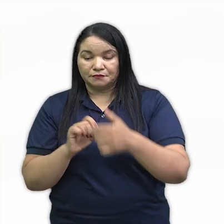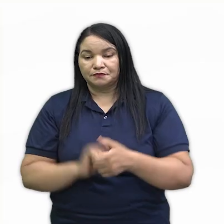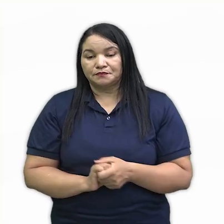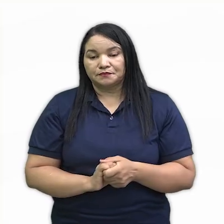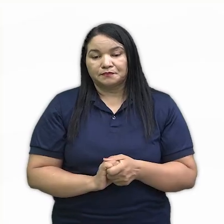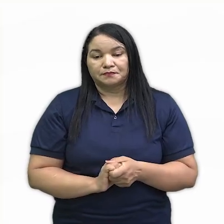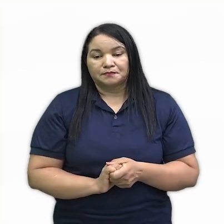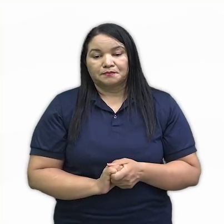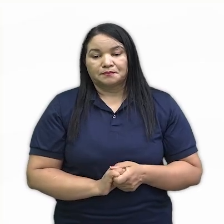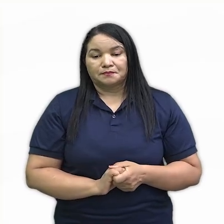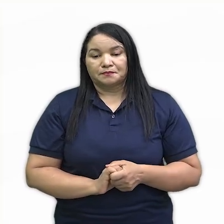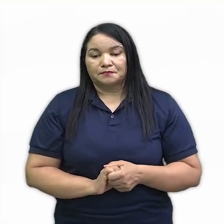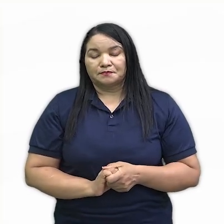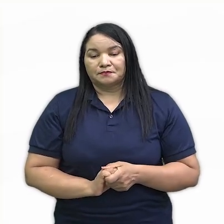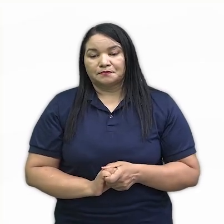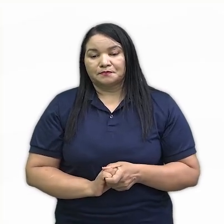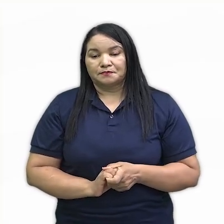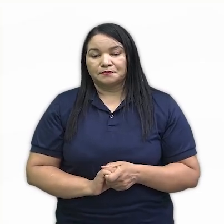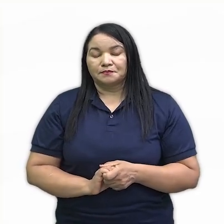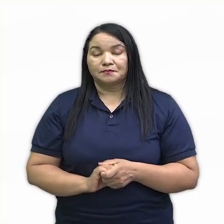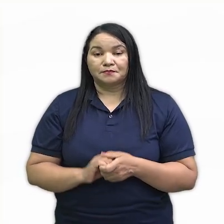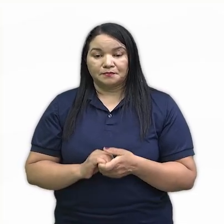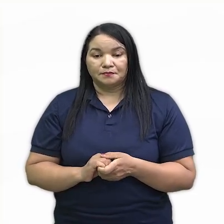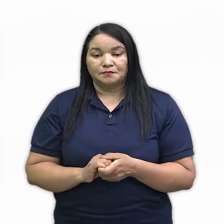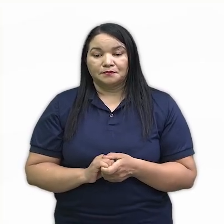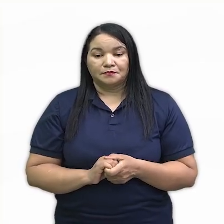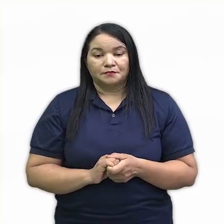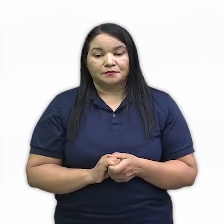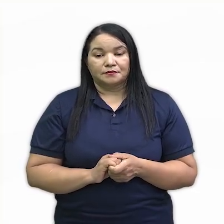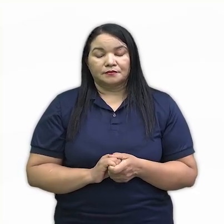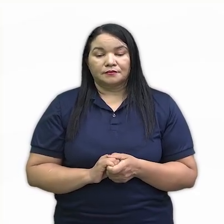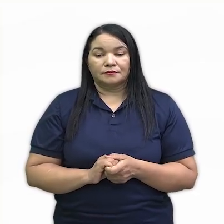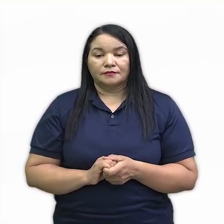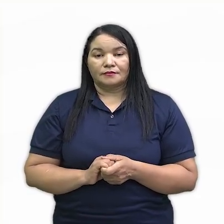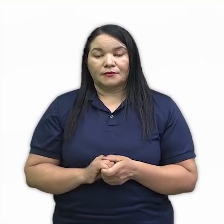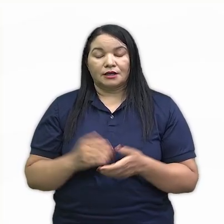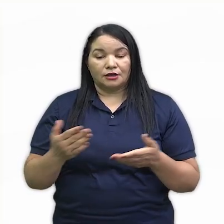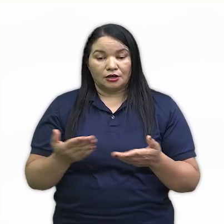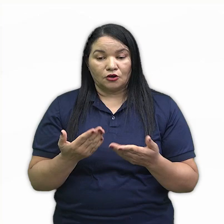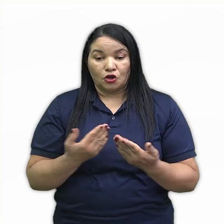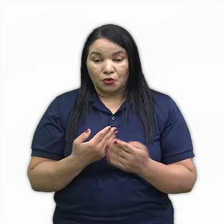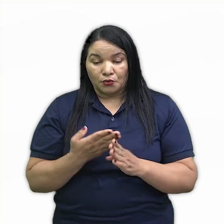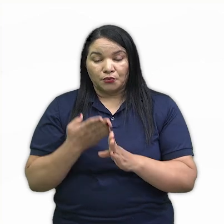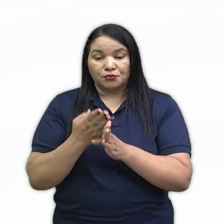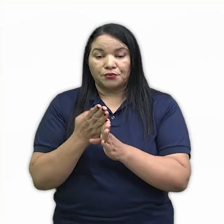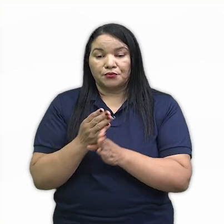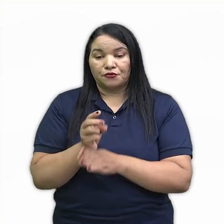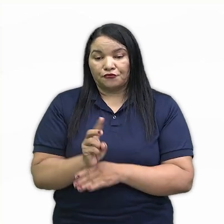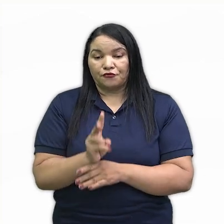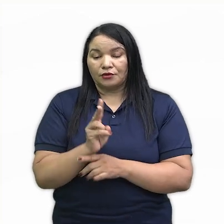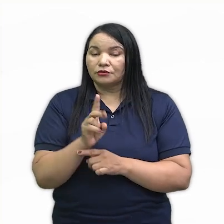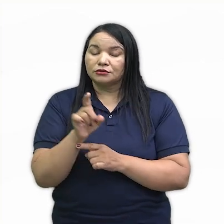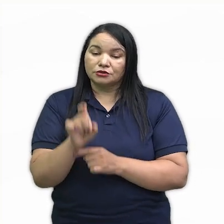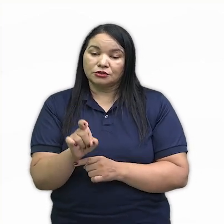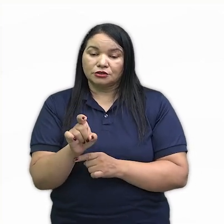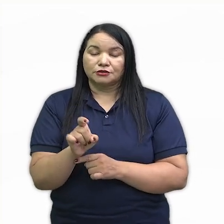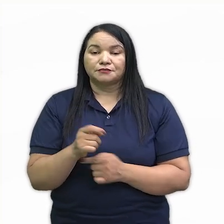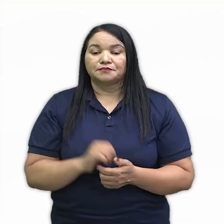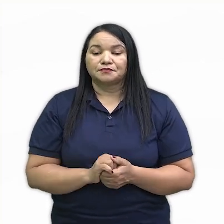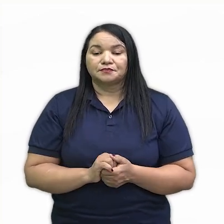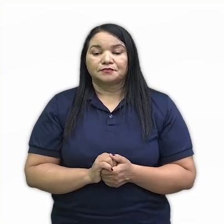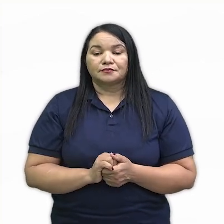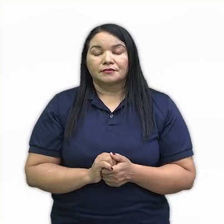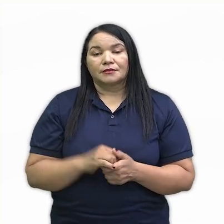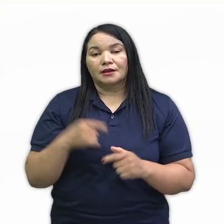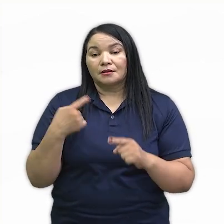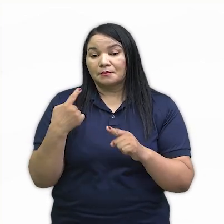Resolvendo, então, essa equivalência aí, a gente vai obter, então, o valor de x, tá? Para que